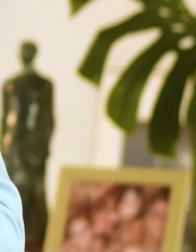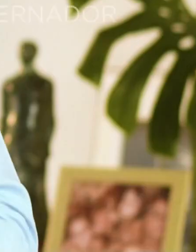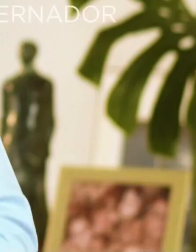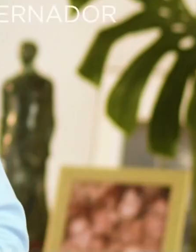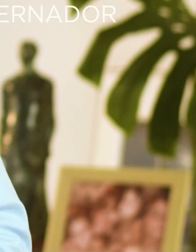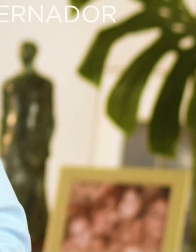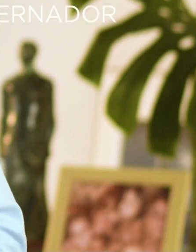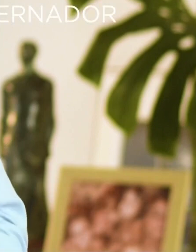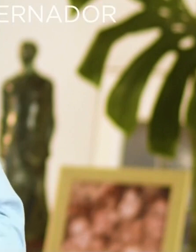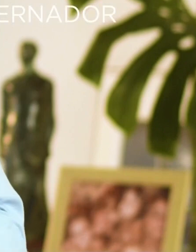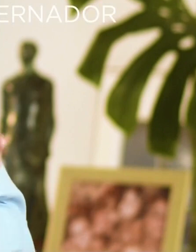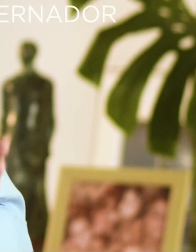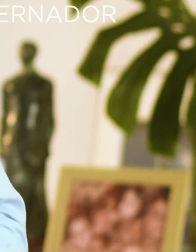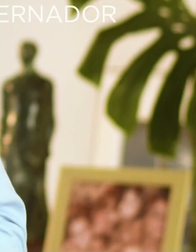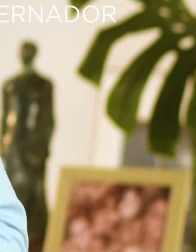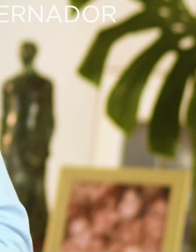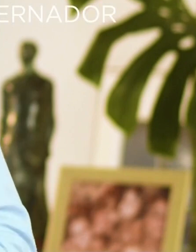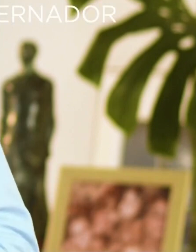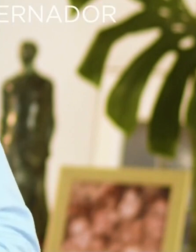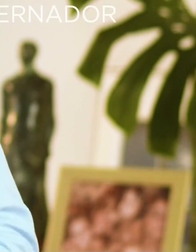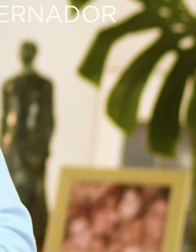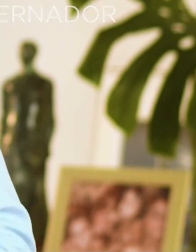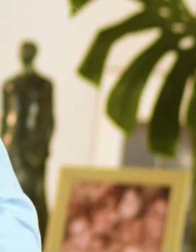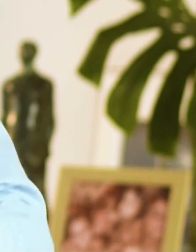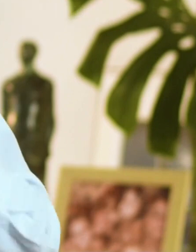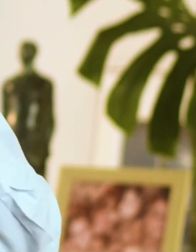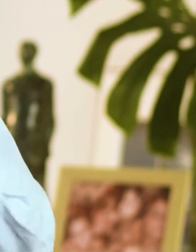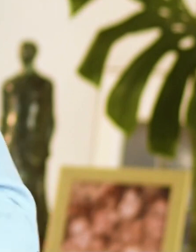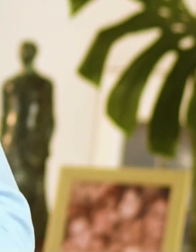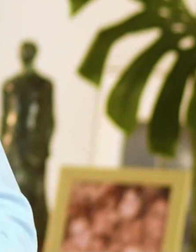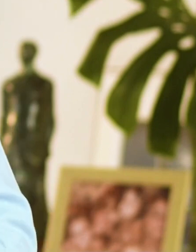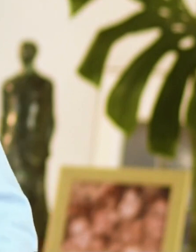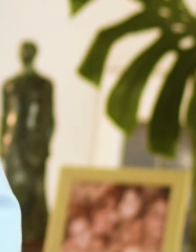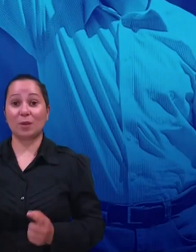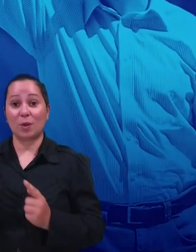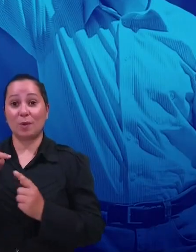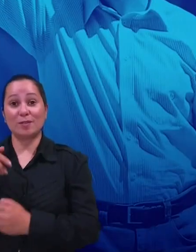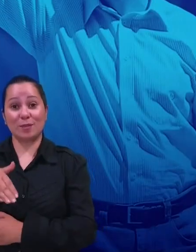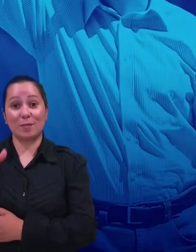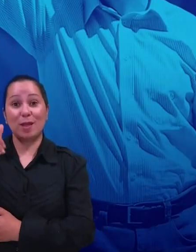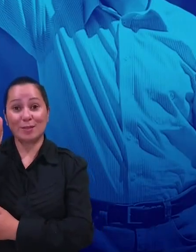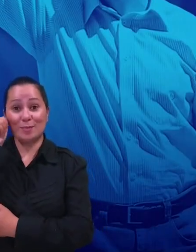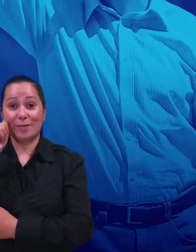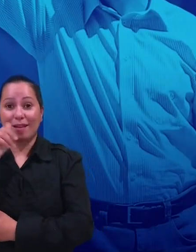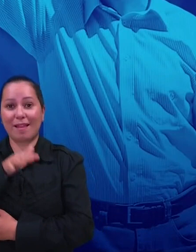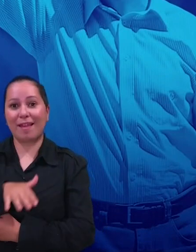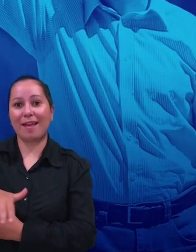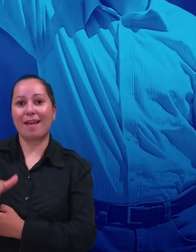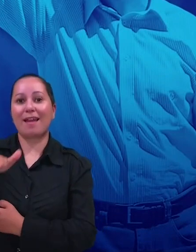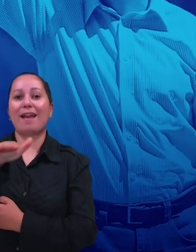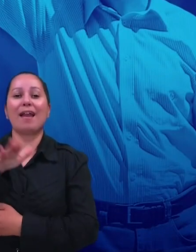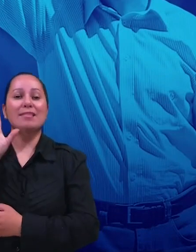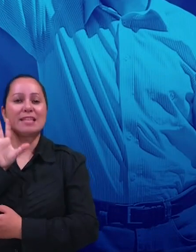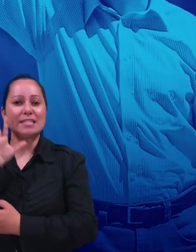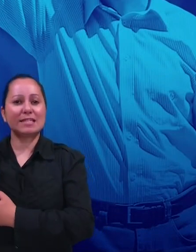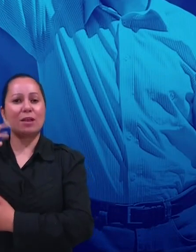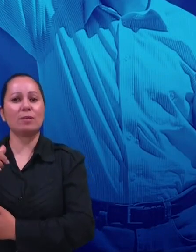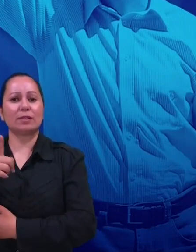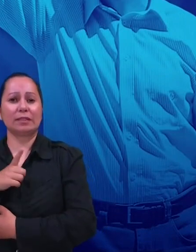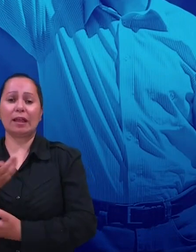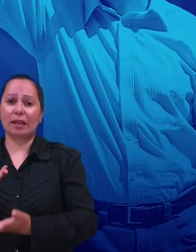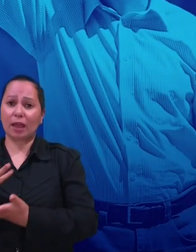Para deputado federal, vote numa candidata ou candidato do PDT. por mais mulheres nos espaços de